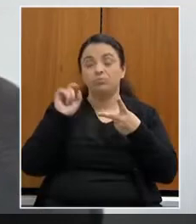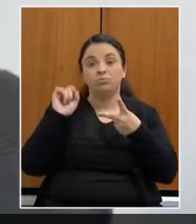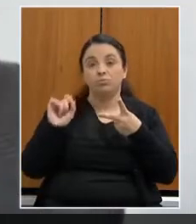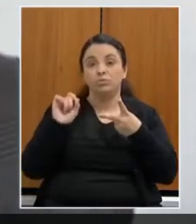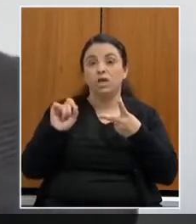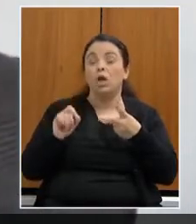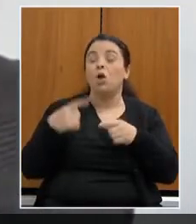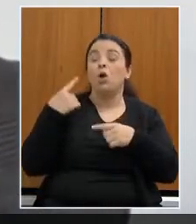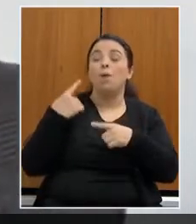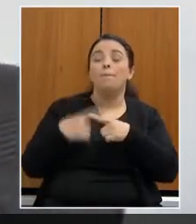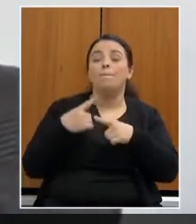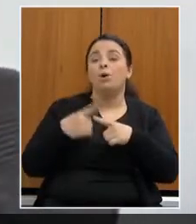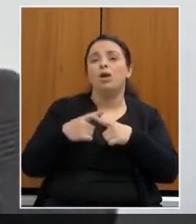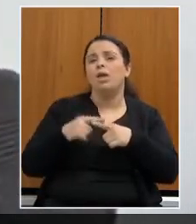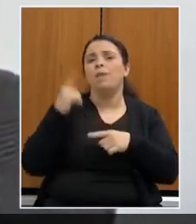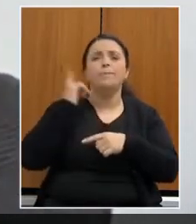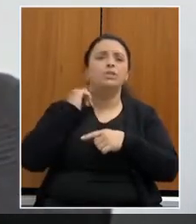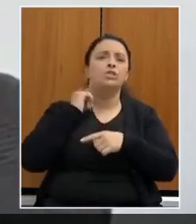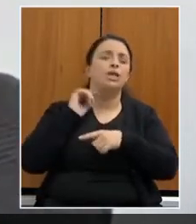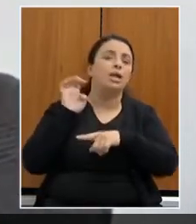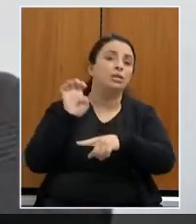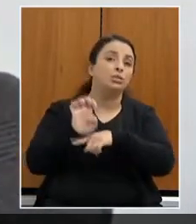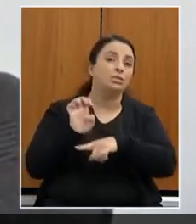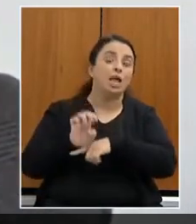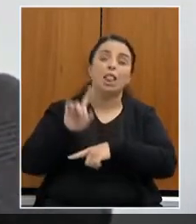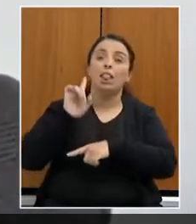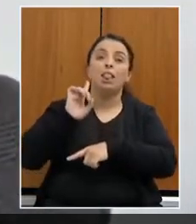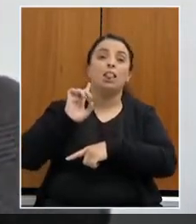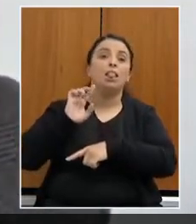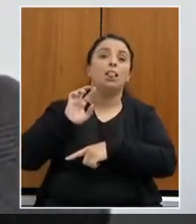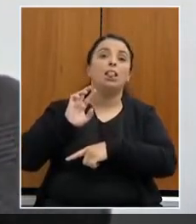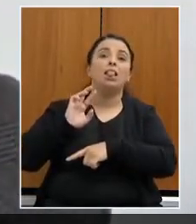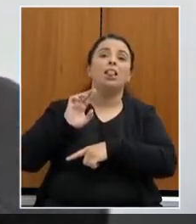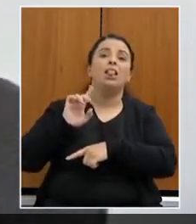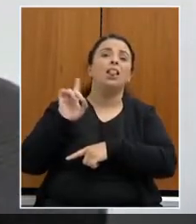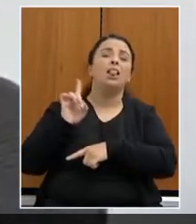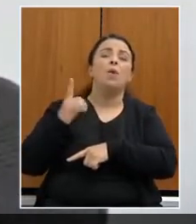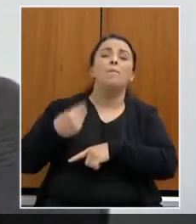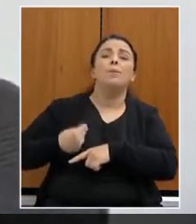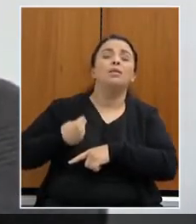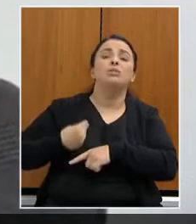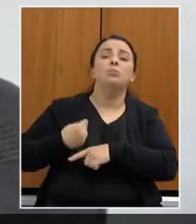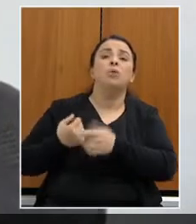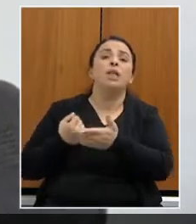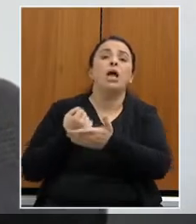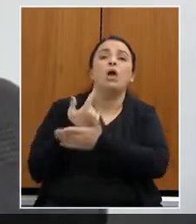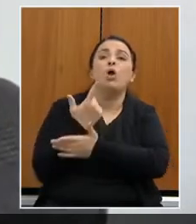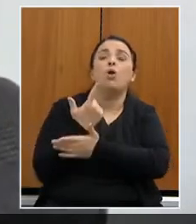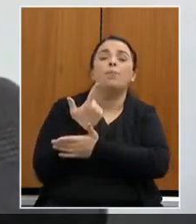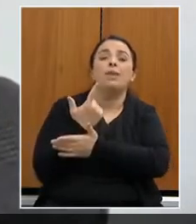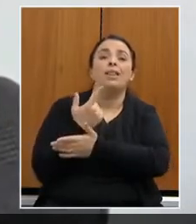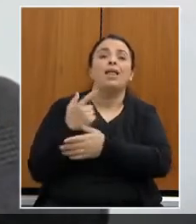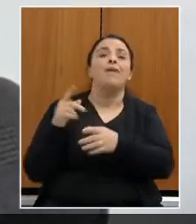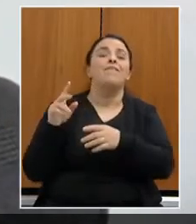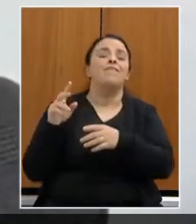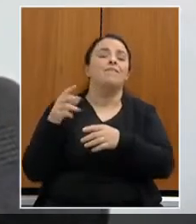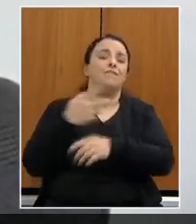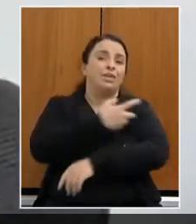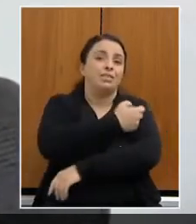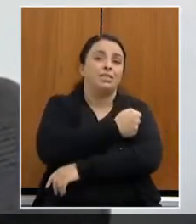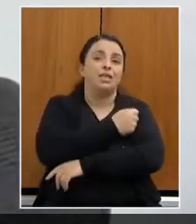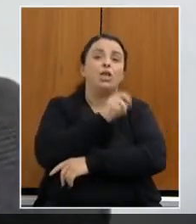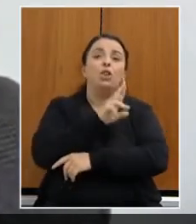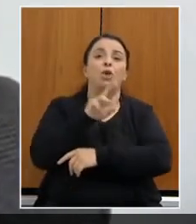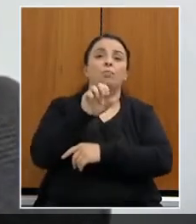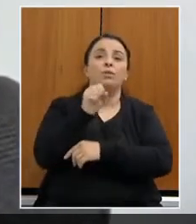o estado de Minas Gerais não participou da aquisição da vacina Sputnik enquanto no mês de junho nesse mês de